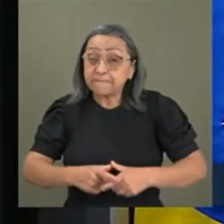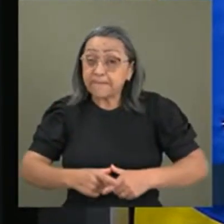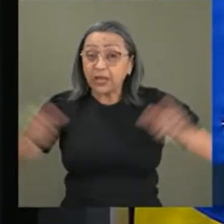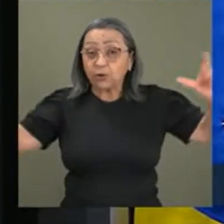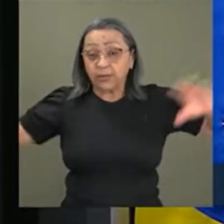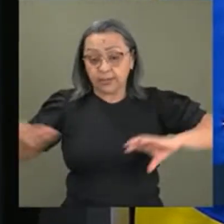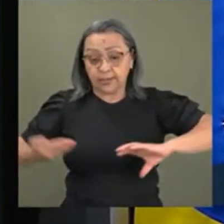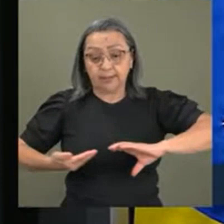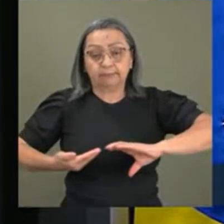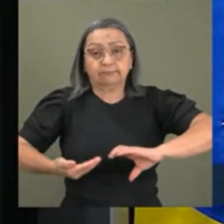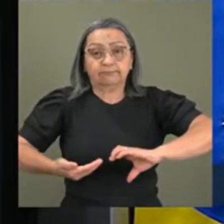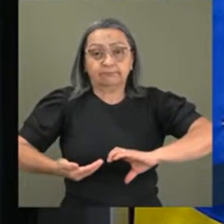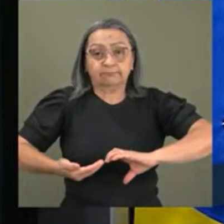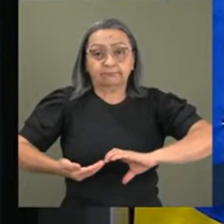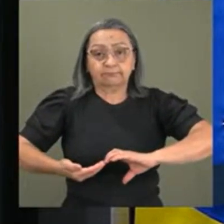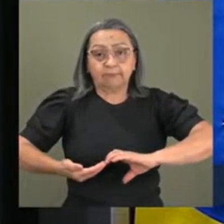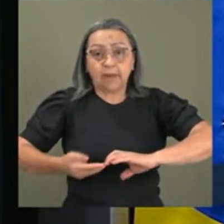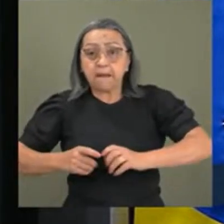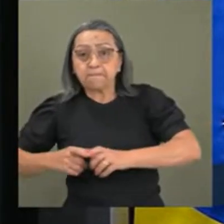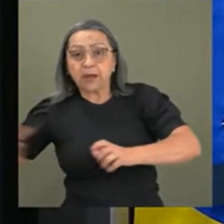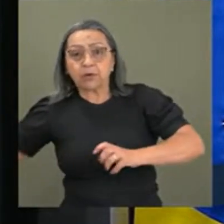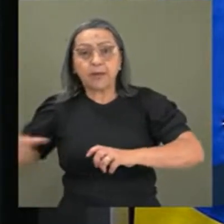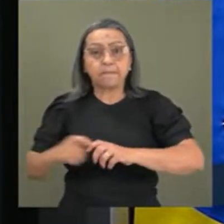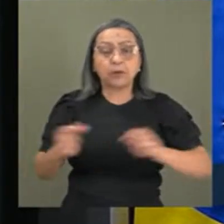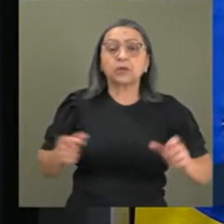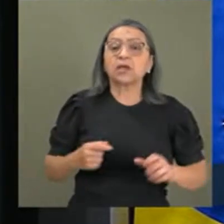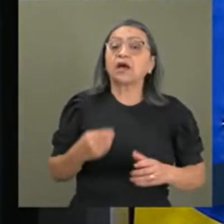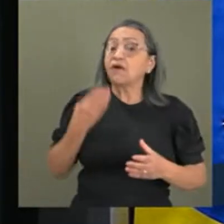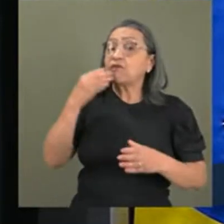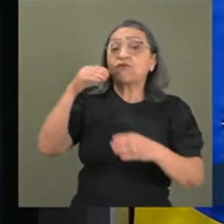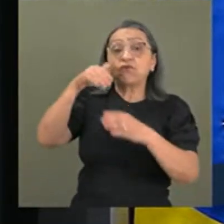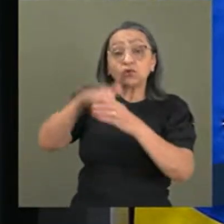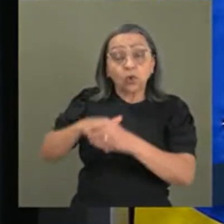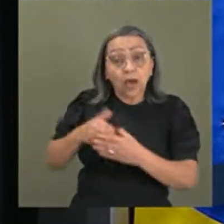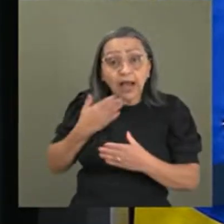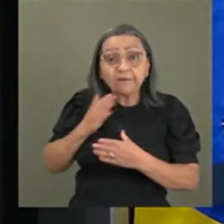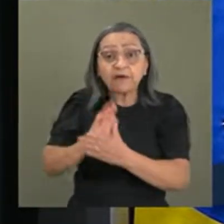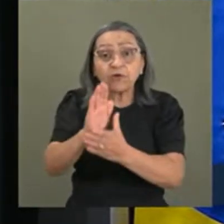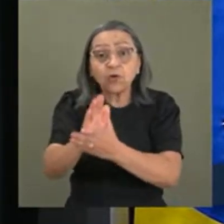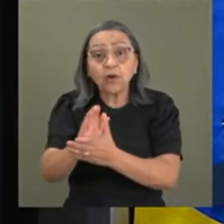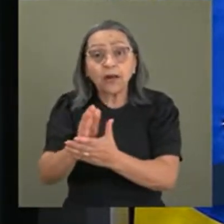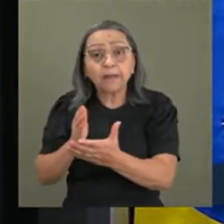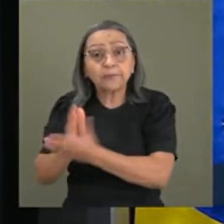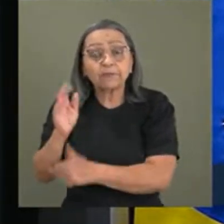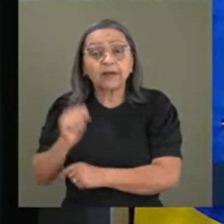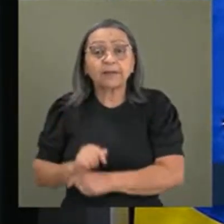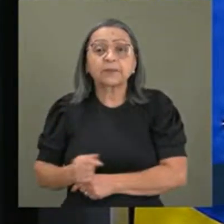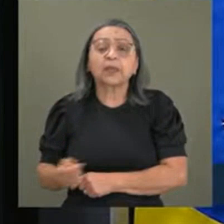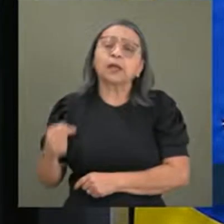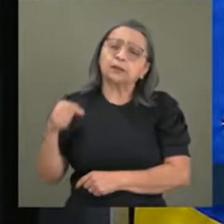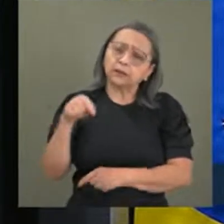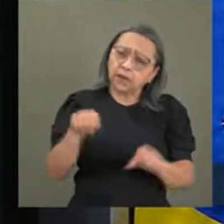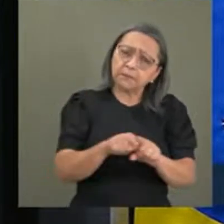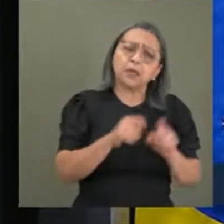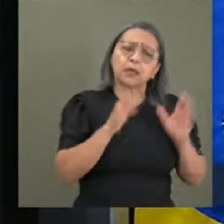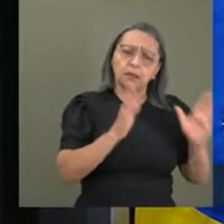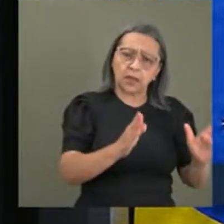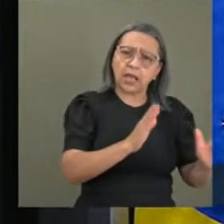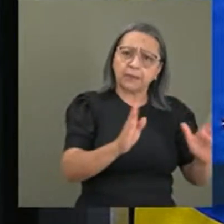casas votou a favor e os dois presidentes da República, com vieses diferentes, políticos e